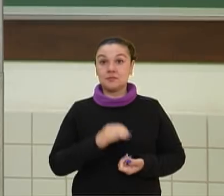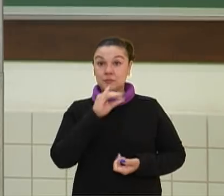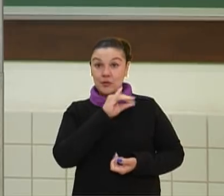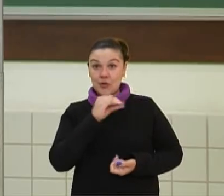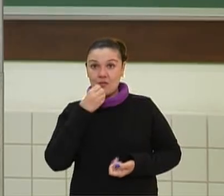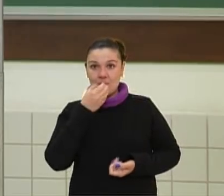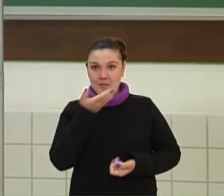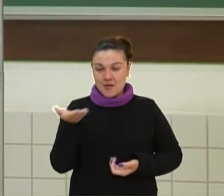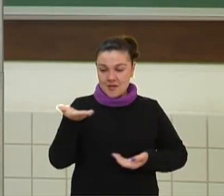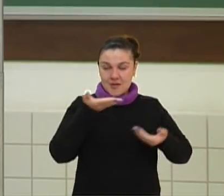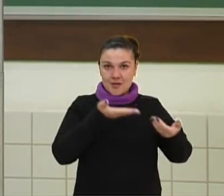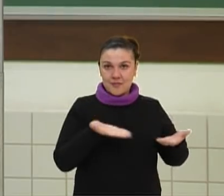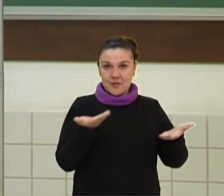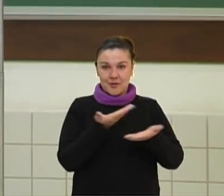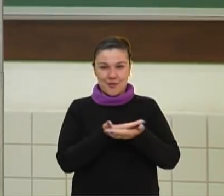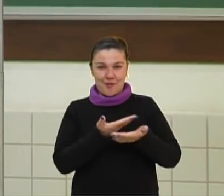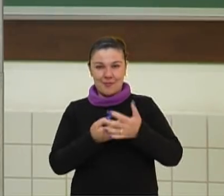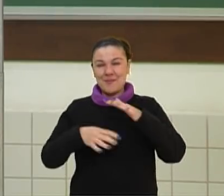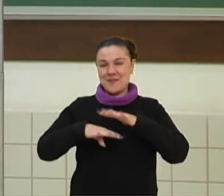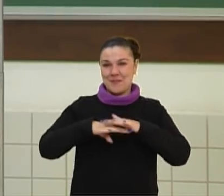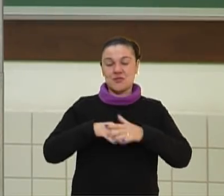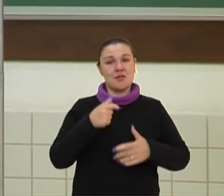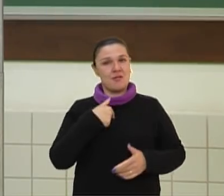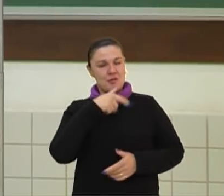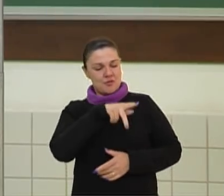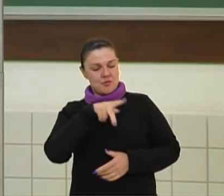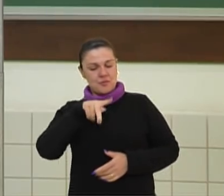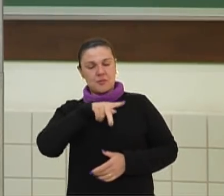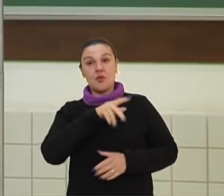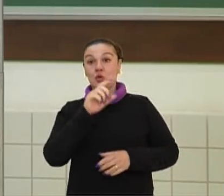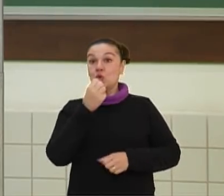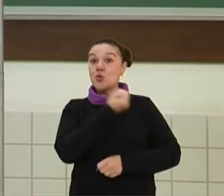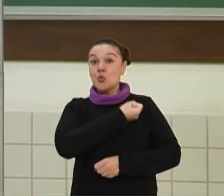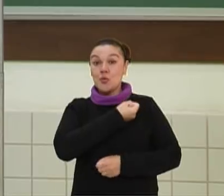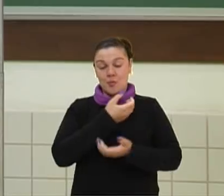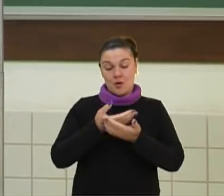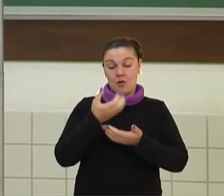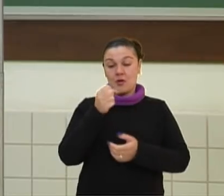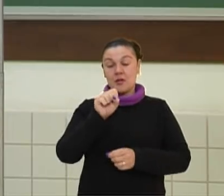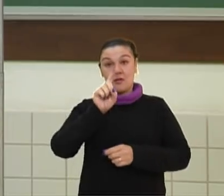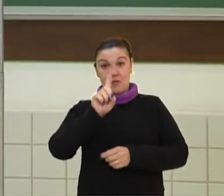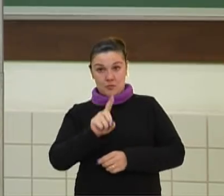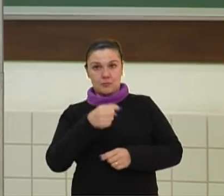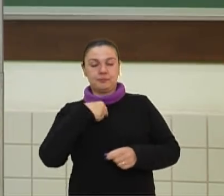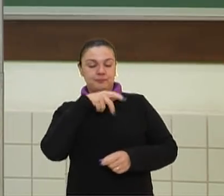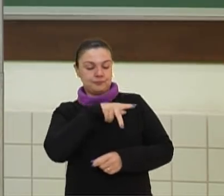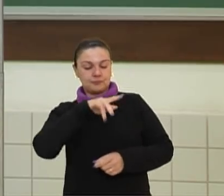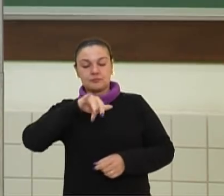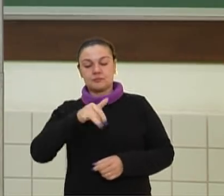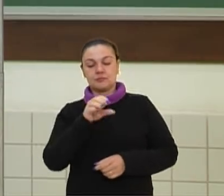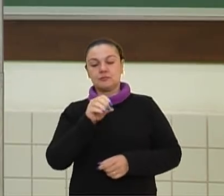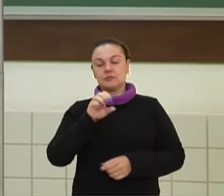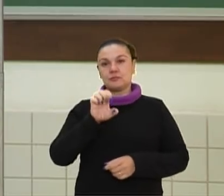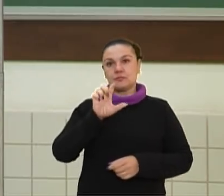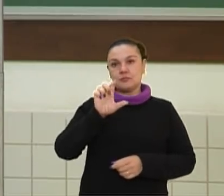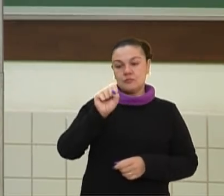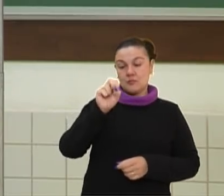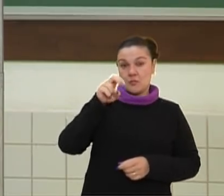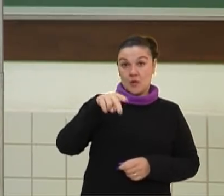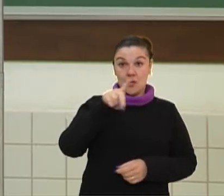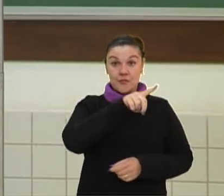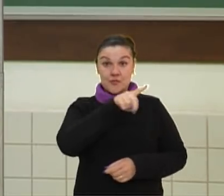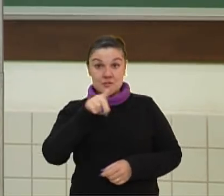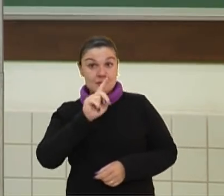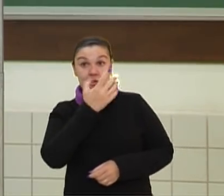Olá, sejam todos bem-vindos a mais uma aula de matemática, a de número 81. Sou o professor Joelso e não esqueçam